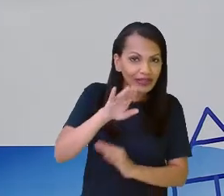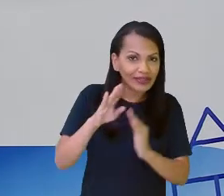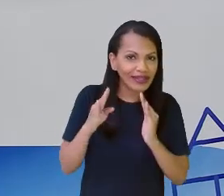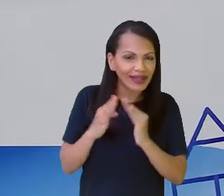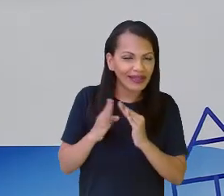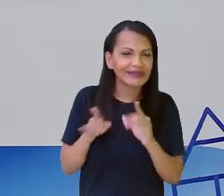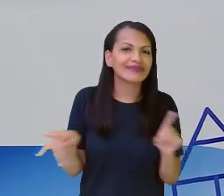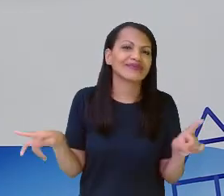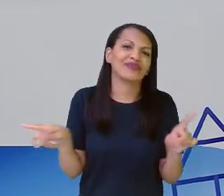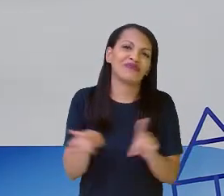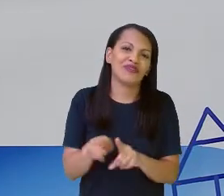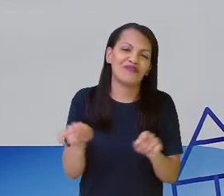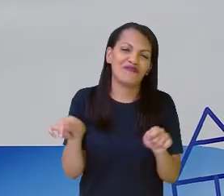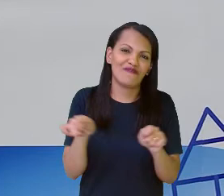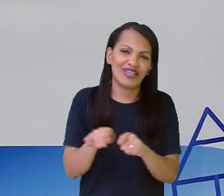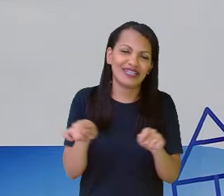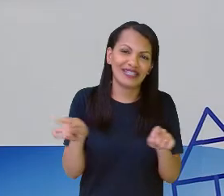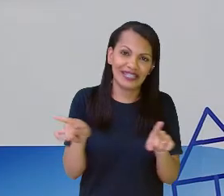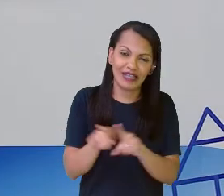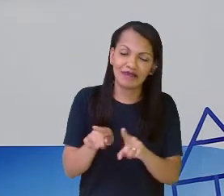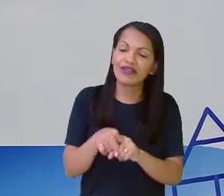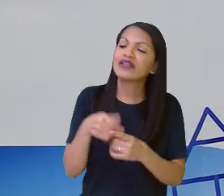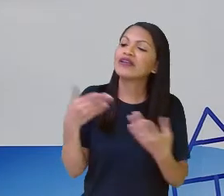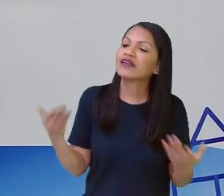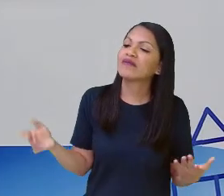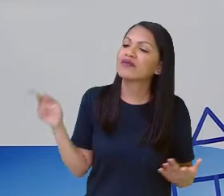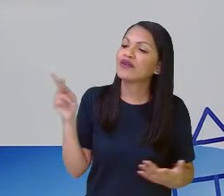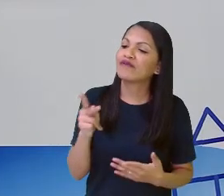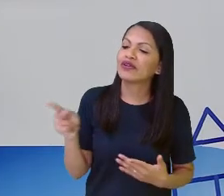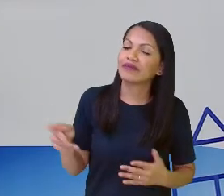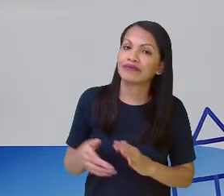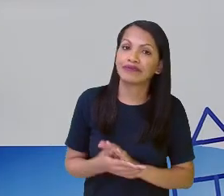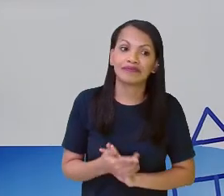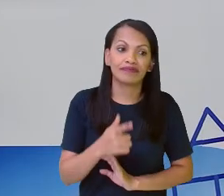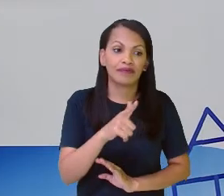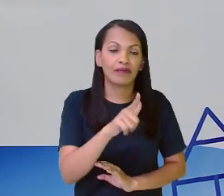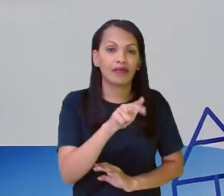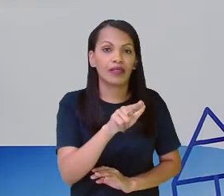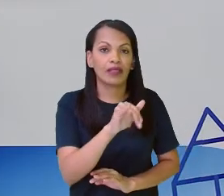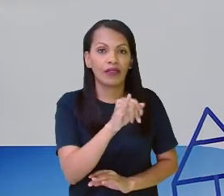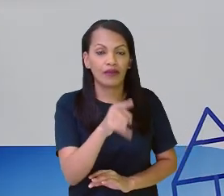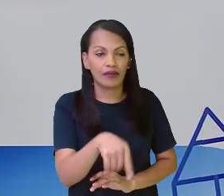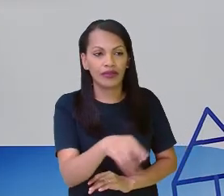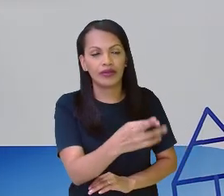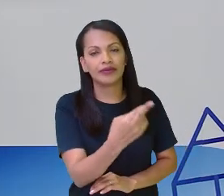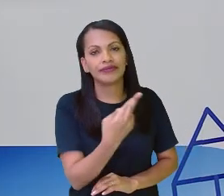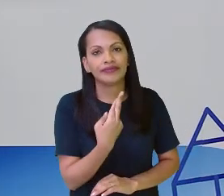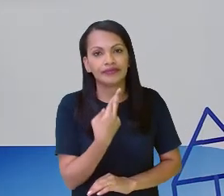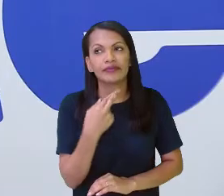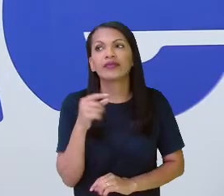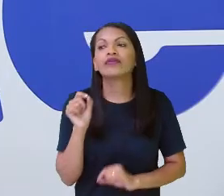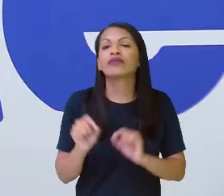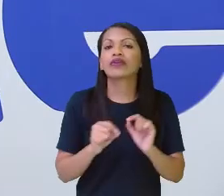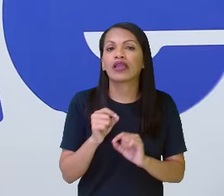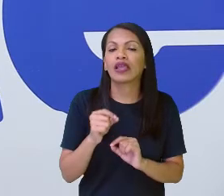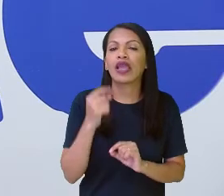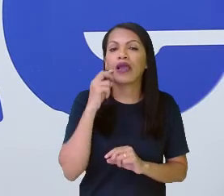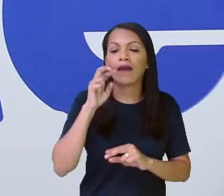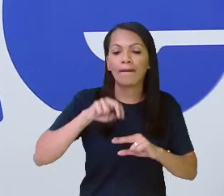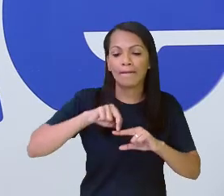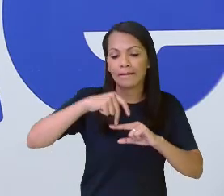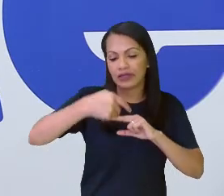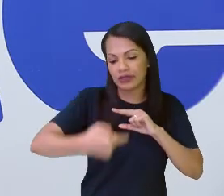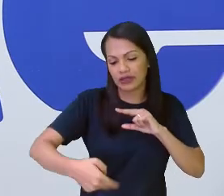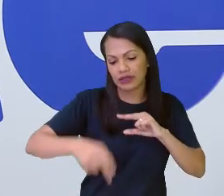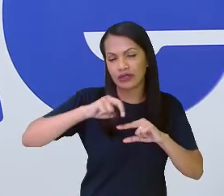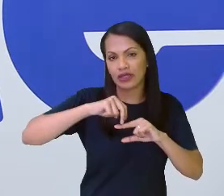casa, faça isso também. E aí, professora Abigail? O Luiz está respondendo aí a sua pergunta, diz que é a piscina.